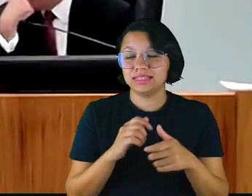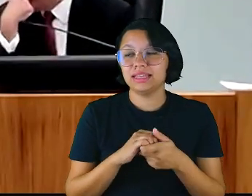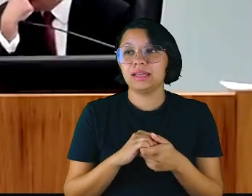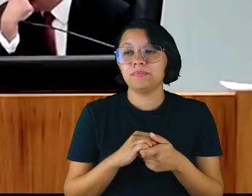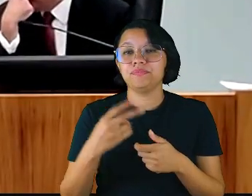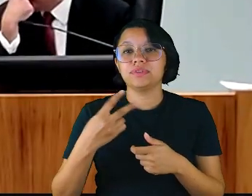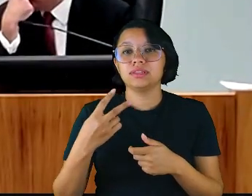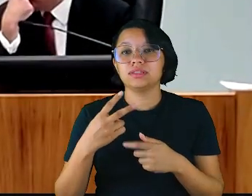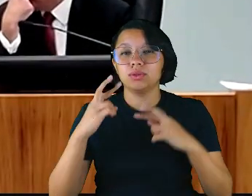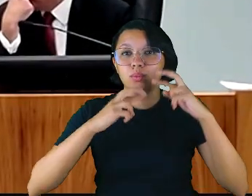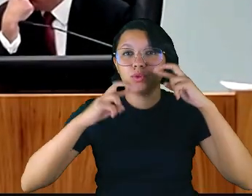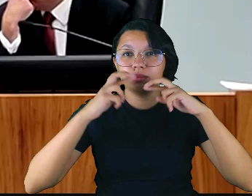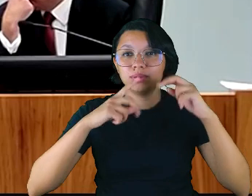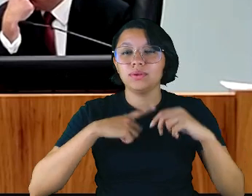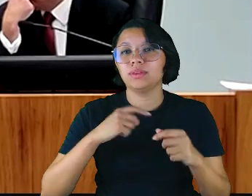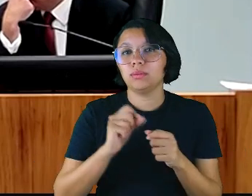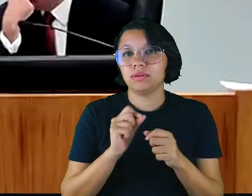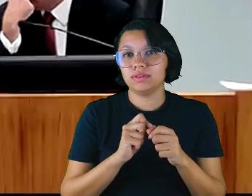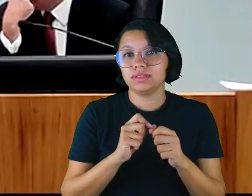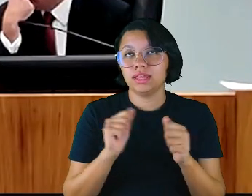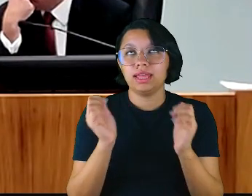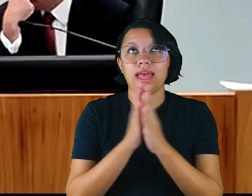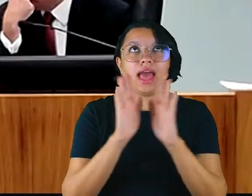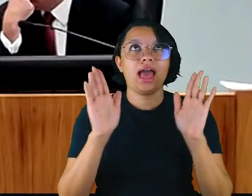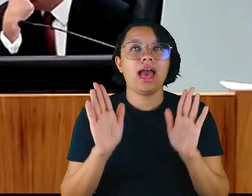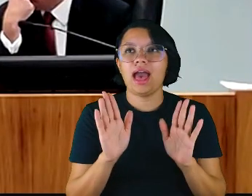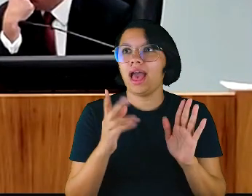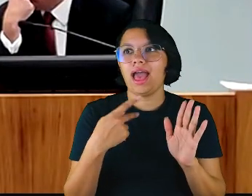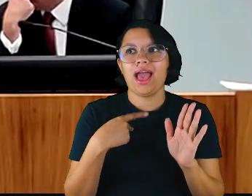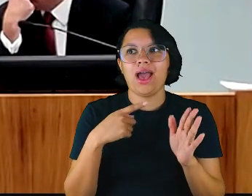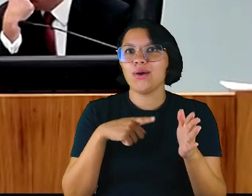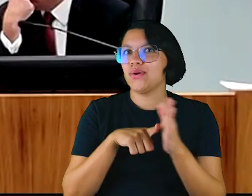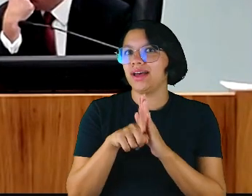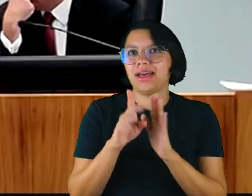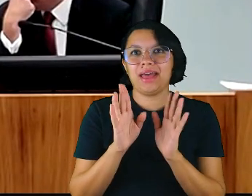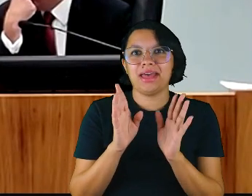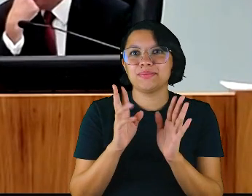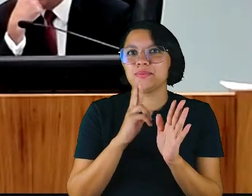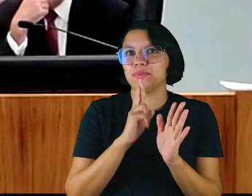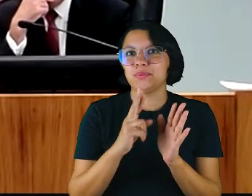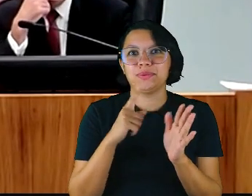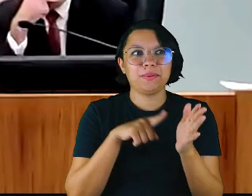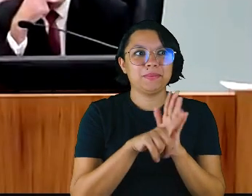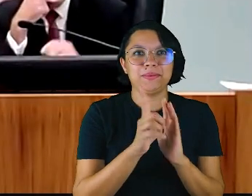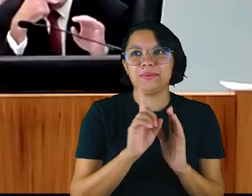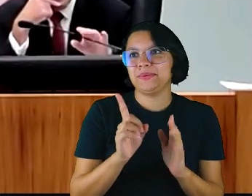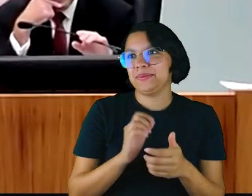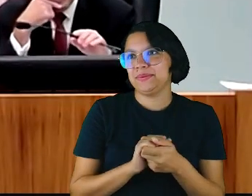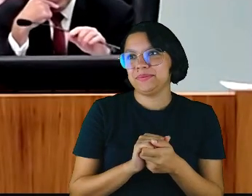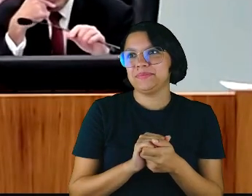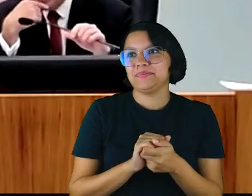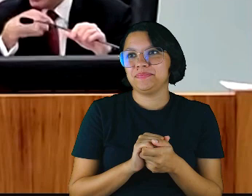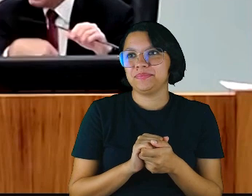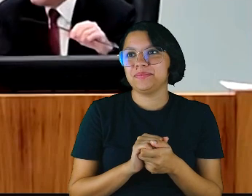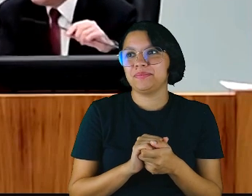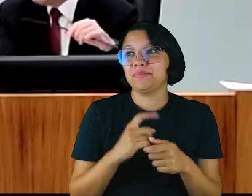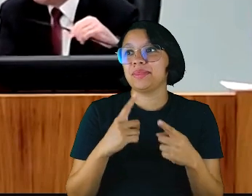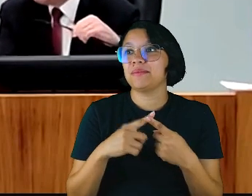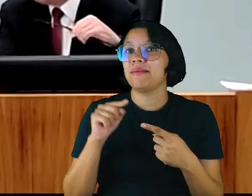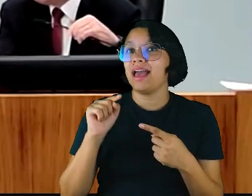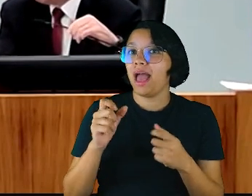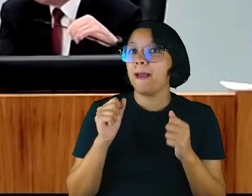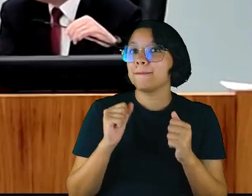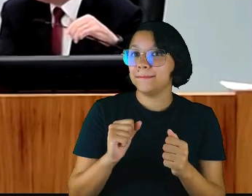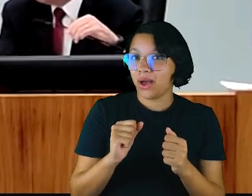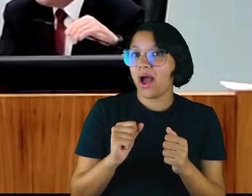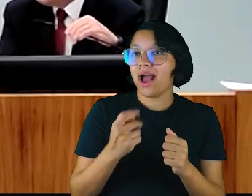E a segunda observação que eu tenho a fazer é que, graças a Deus, não sou eu que tenho que responder. Doutor Nilson, com a palavra. Mas o Nilson pode passar a vez